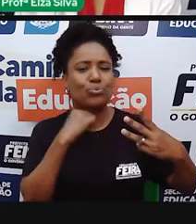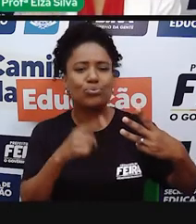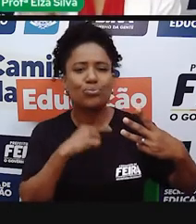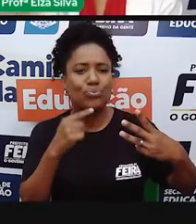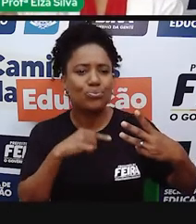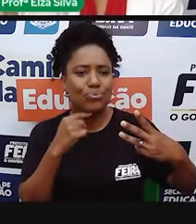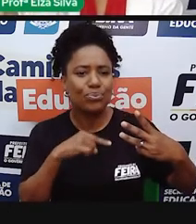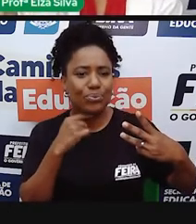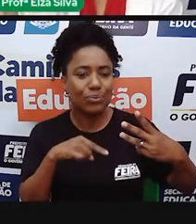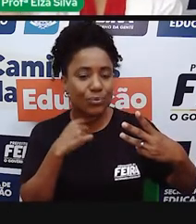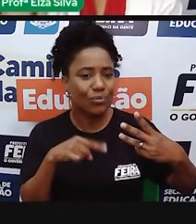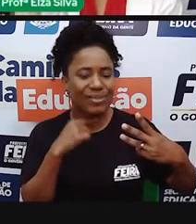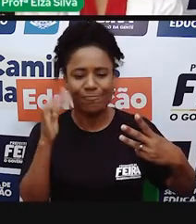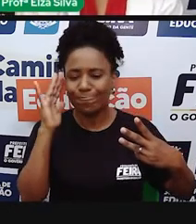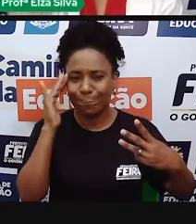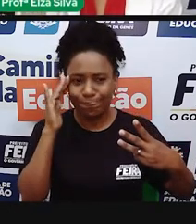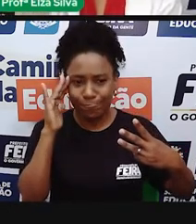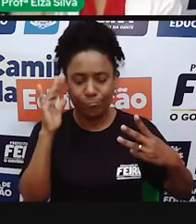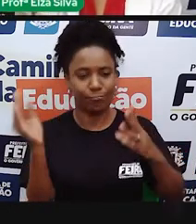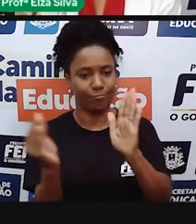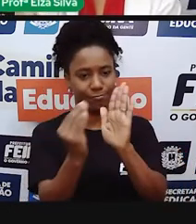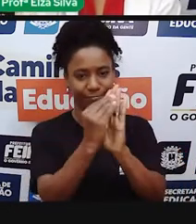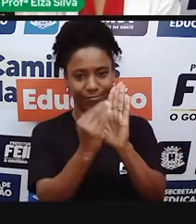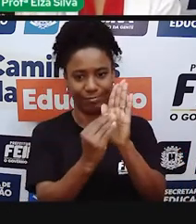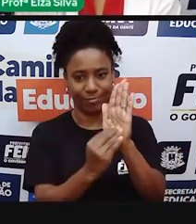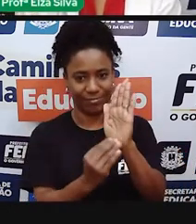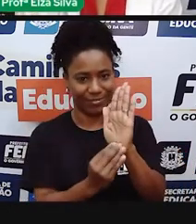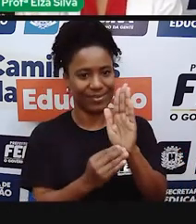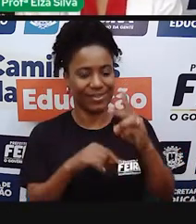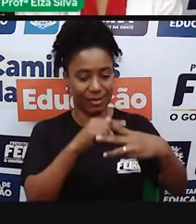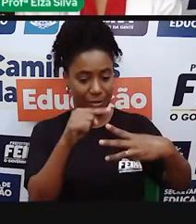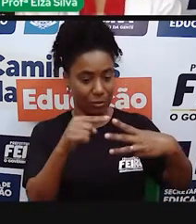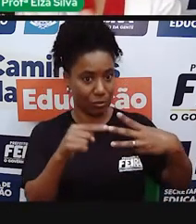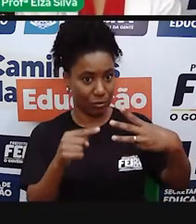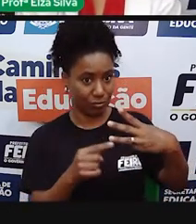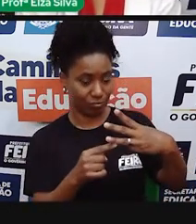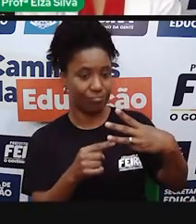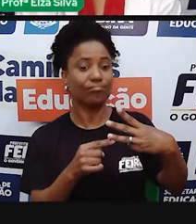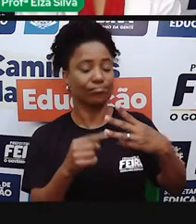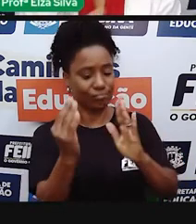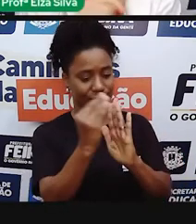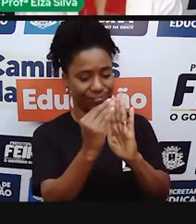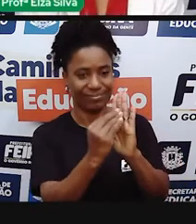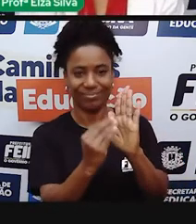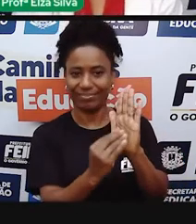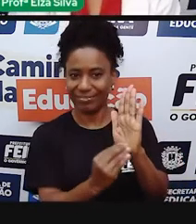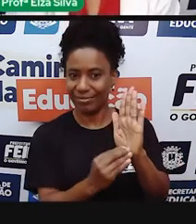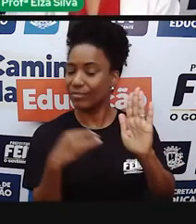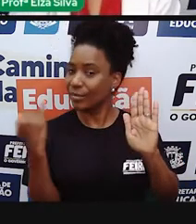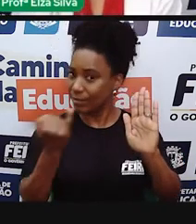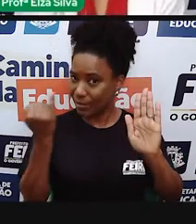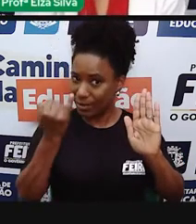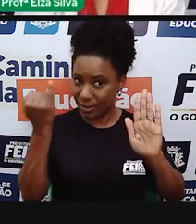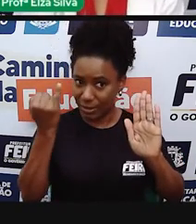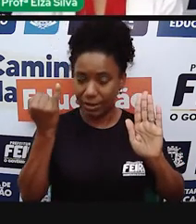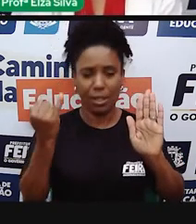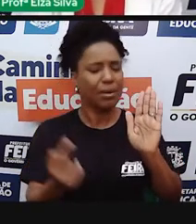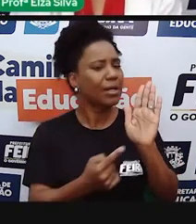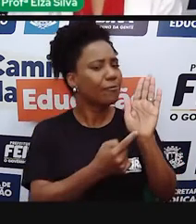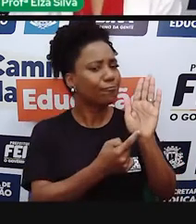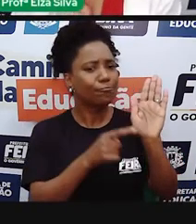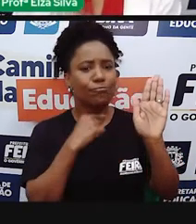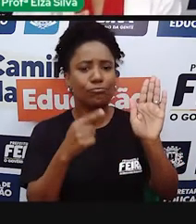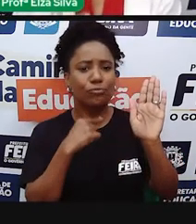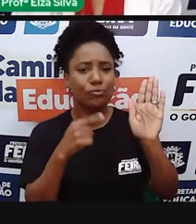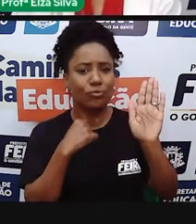aula, escreva no caderno com o título Doubts, que significa dúvidas. E na primeira oportunidade que você